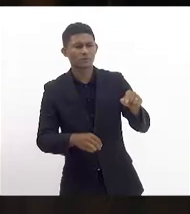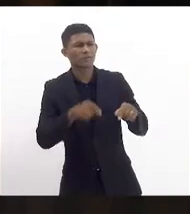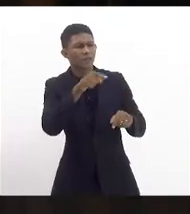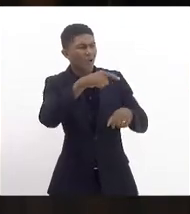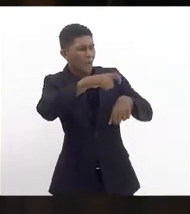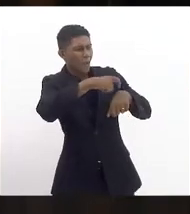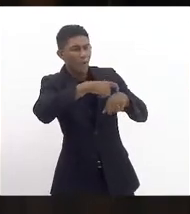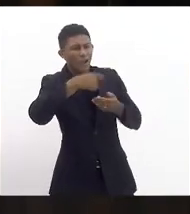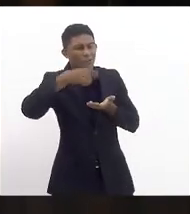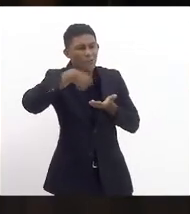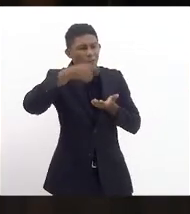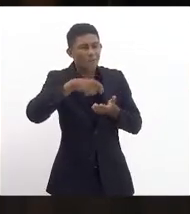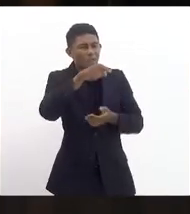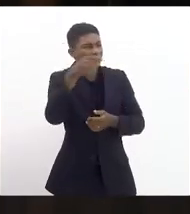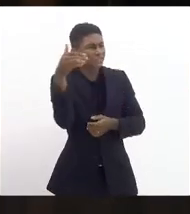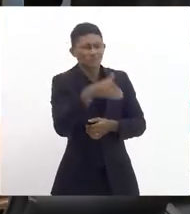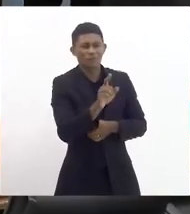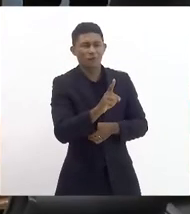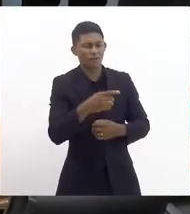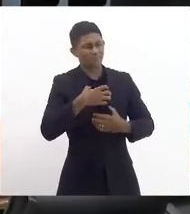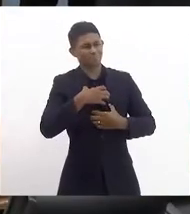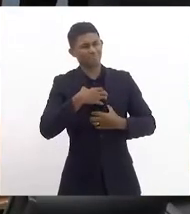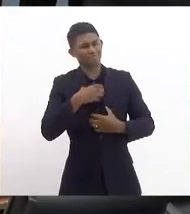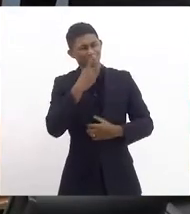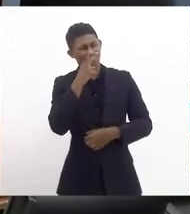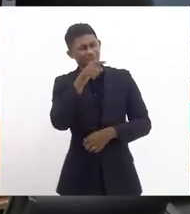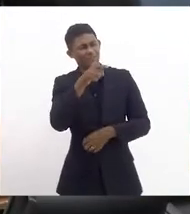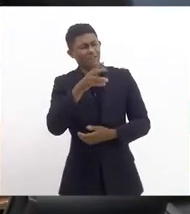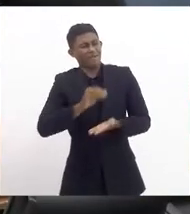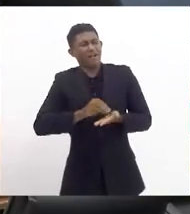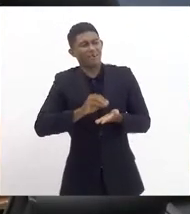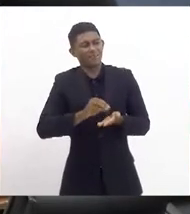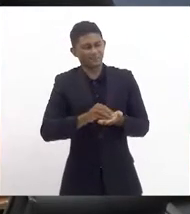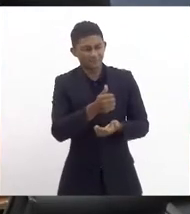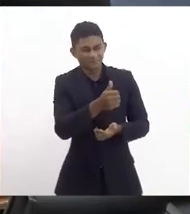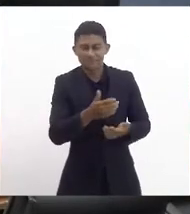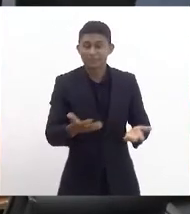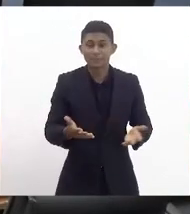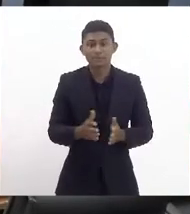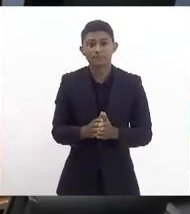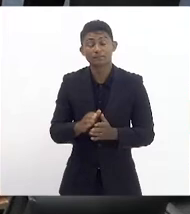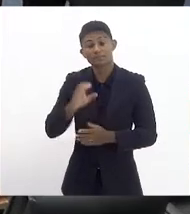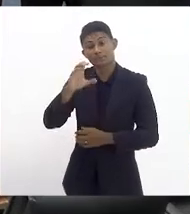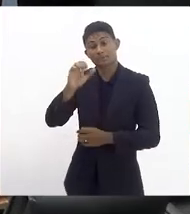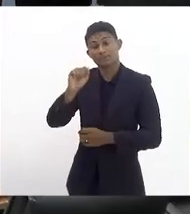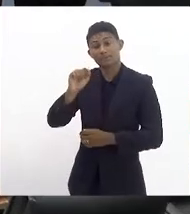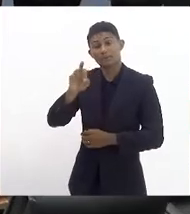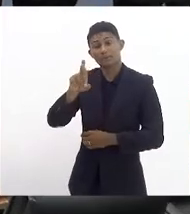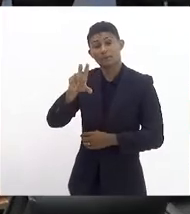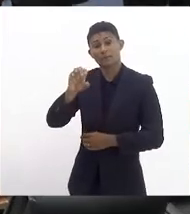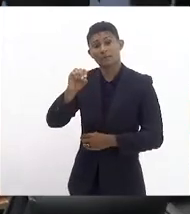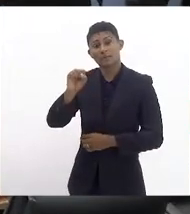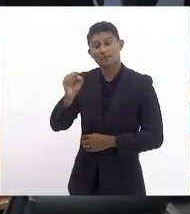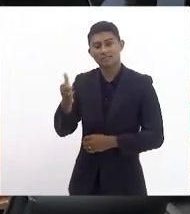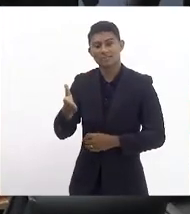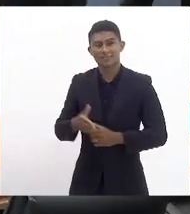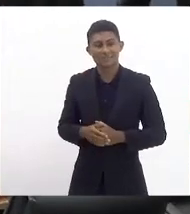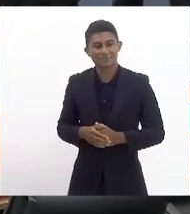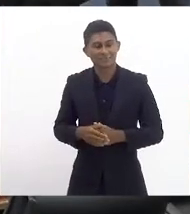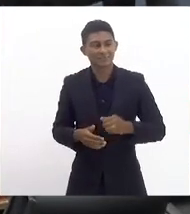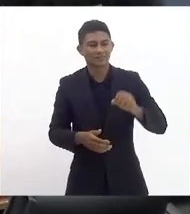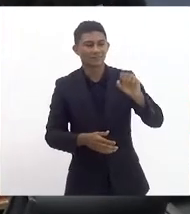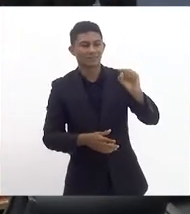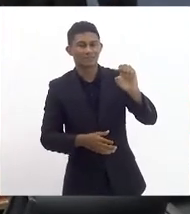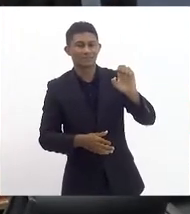Mink? Deputado Bebetão, deputado Carlos Augusto, deputado doutor